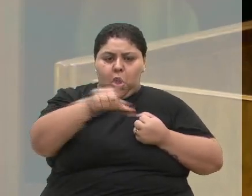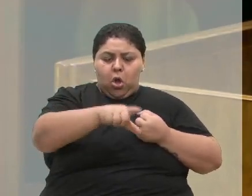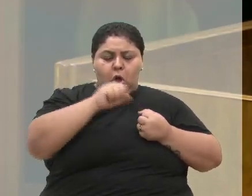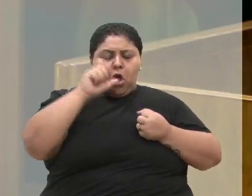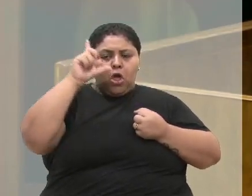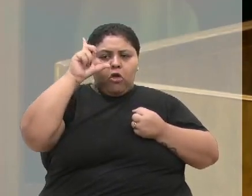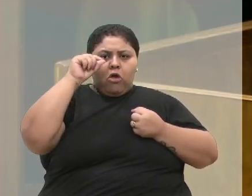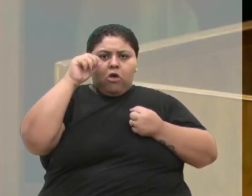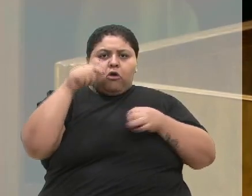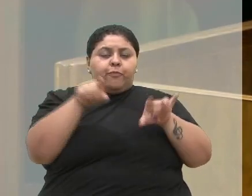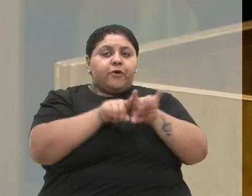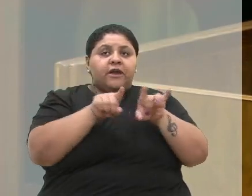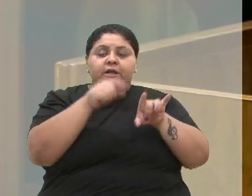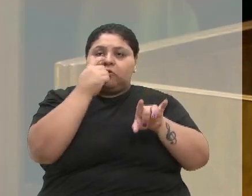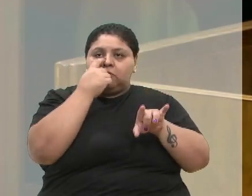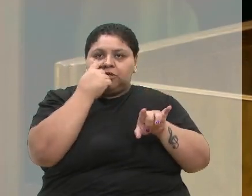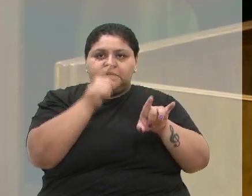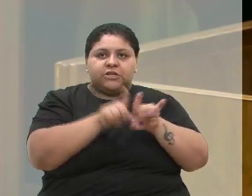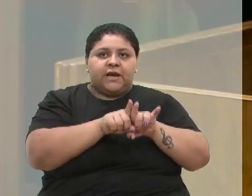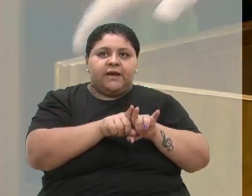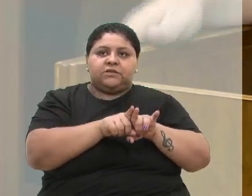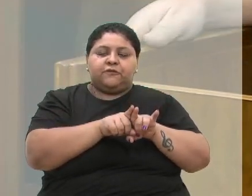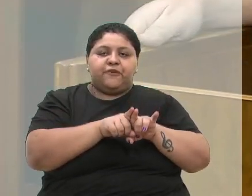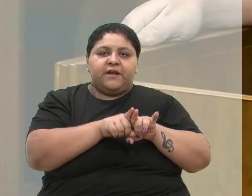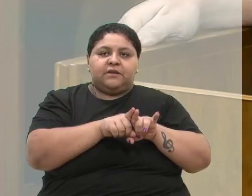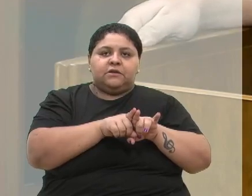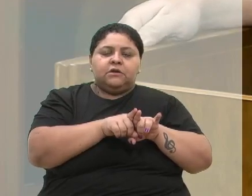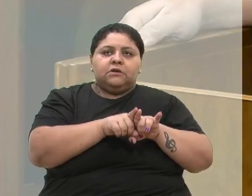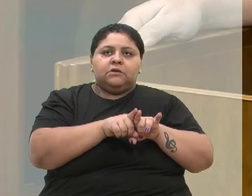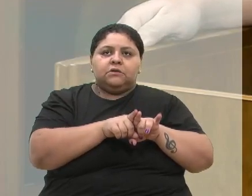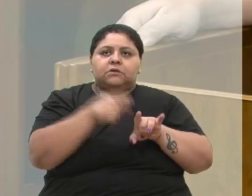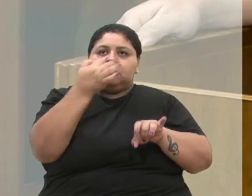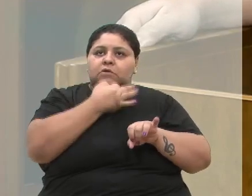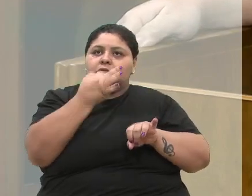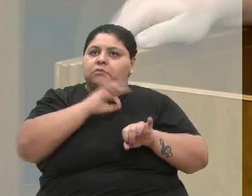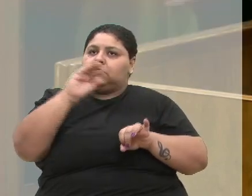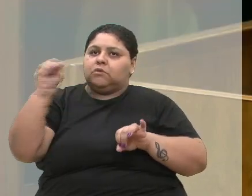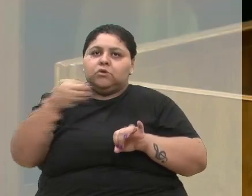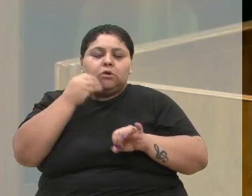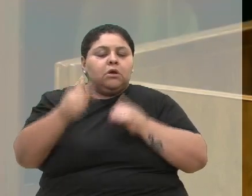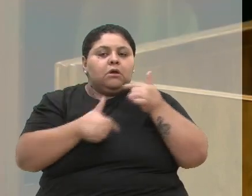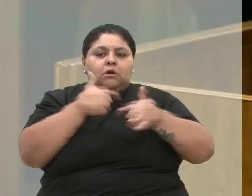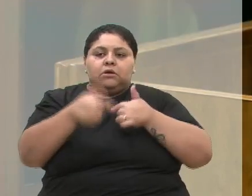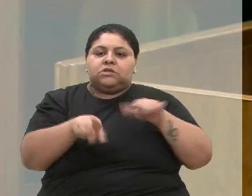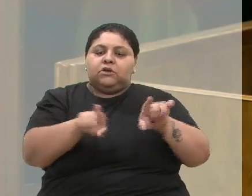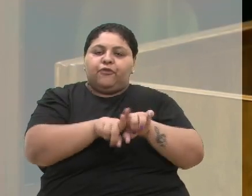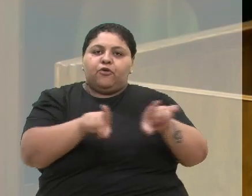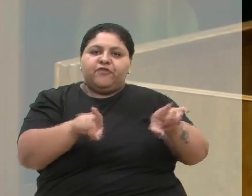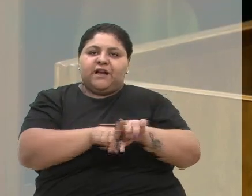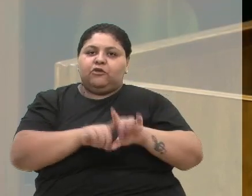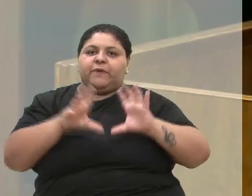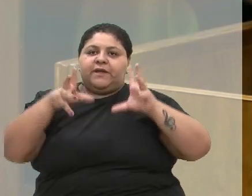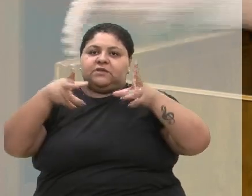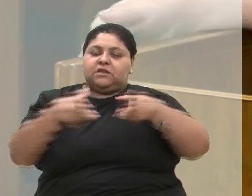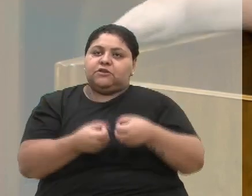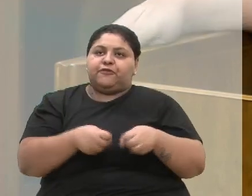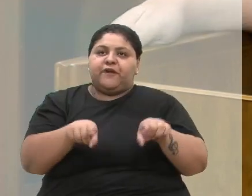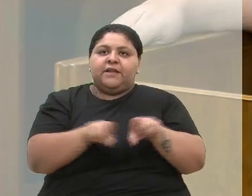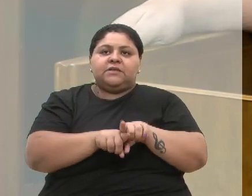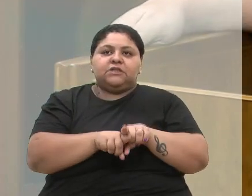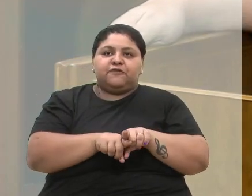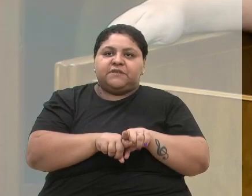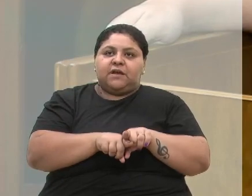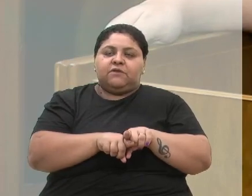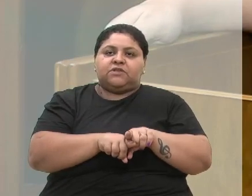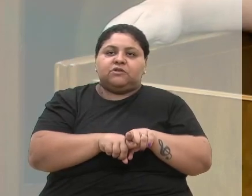Scalco. Vai ser o Scalco, nosso próximo prefeito de Caxias, e com certeza vamos trabalhar junto com todos. E outra coisa que eu quero